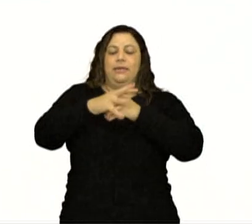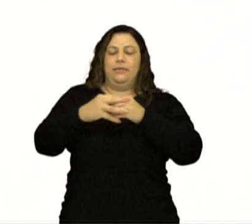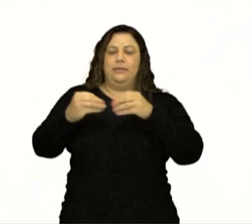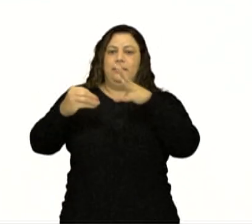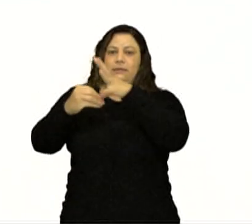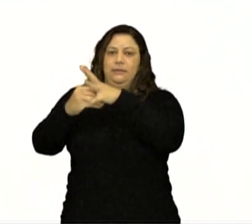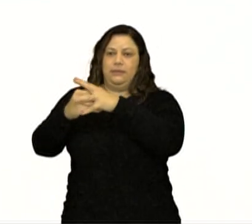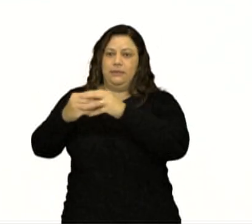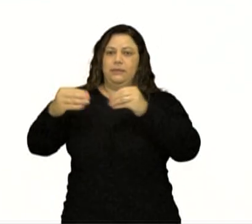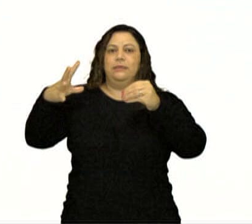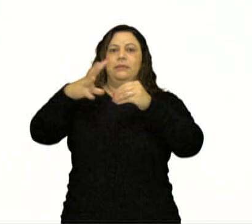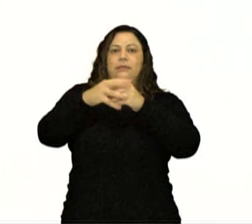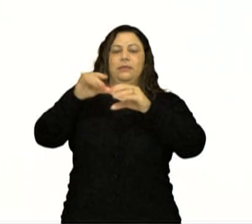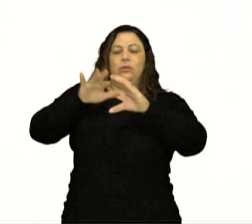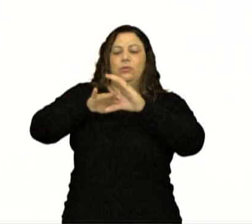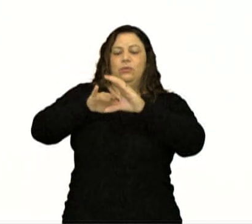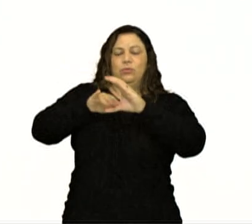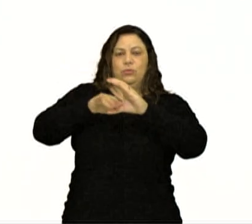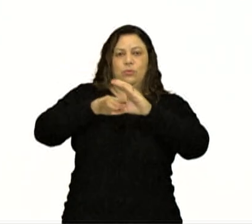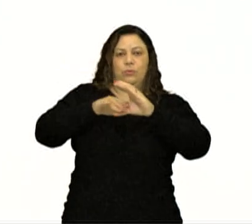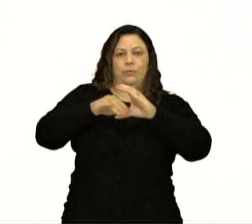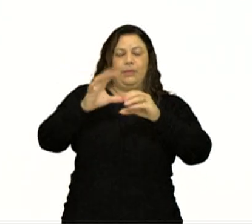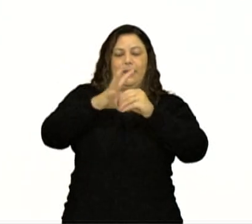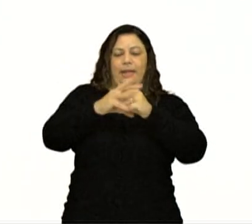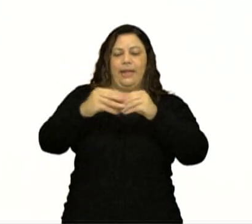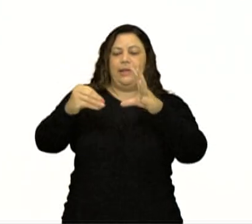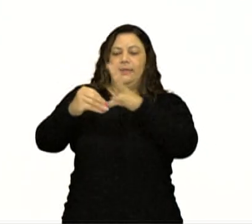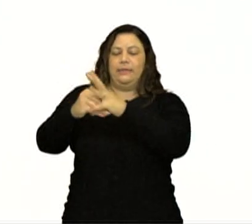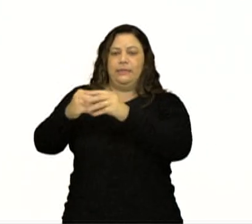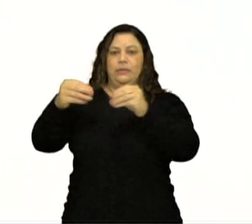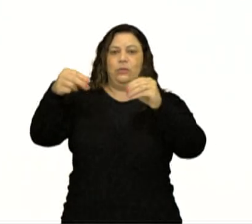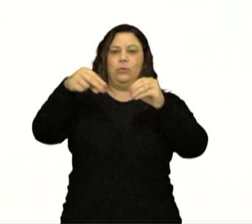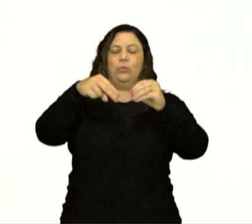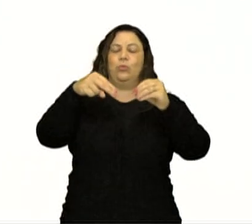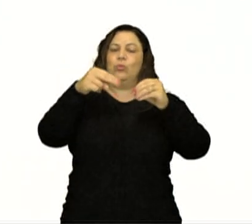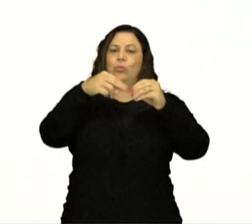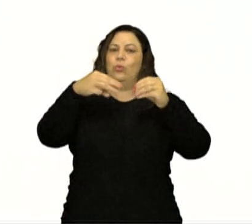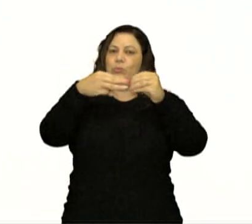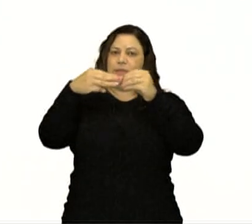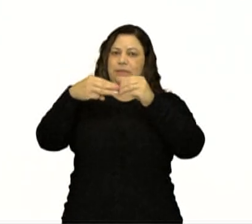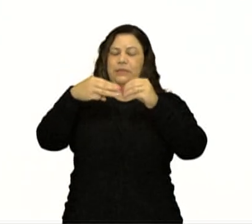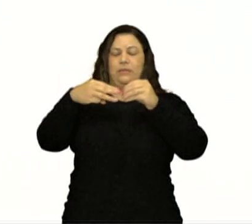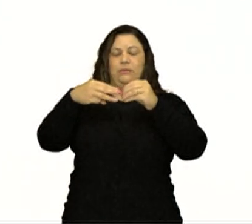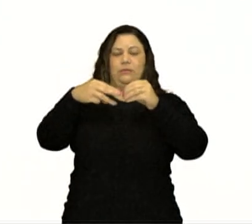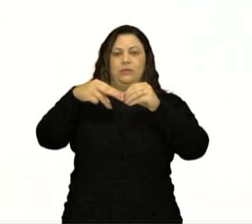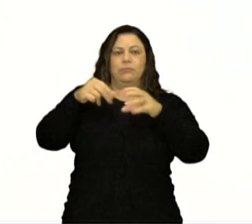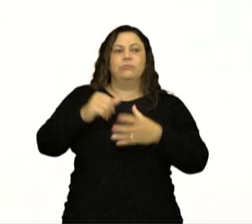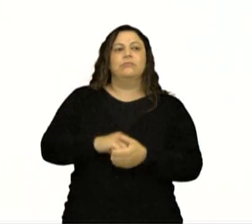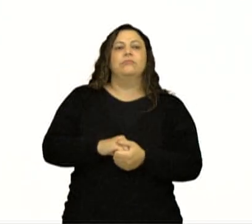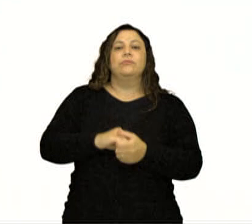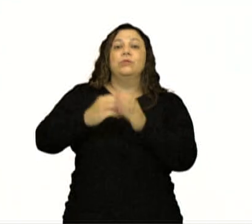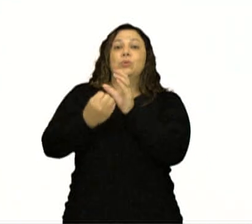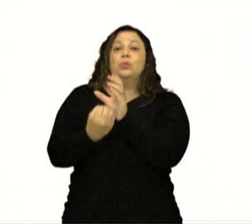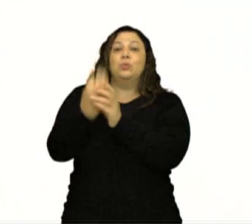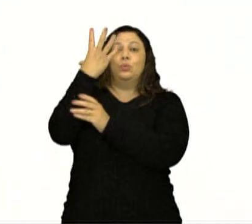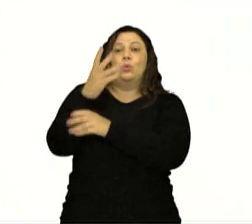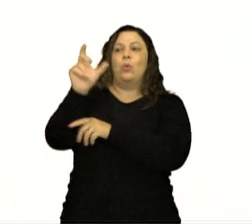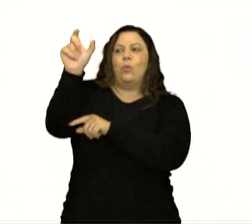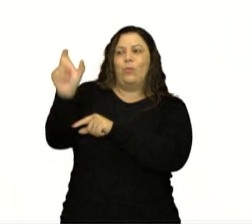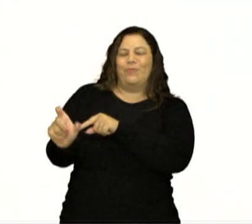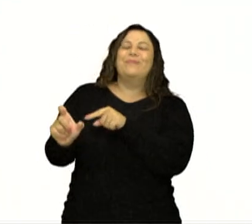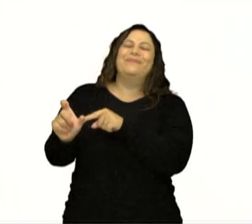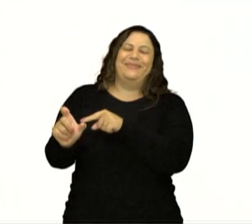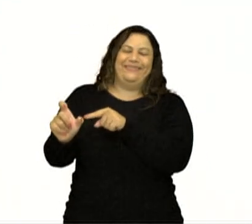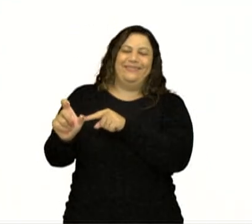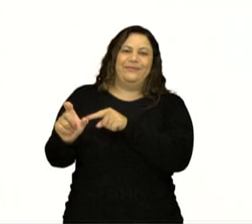dois citoplasmas, cada um ficando com um núcleo e tal. E para que servem essas divisões? Originar um novo indivíduo,